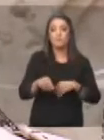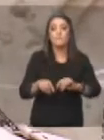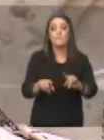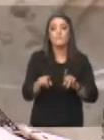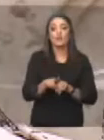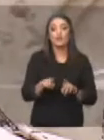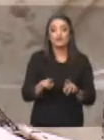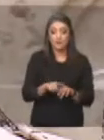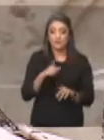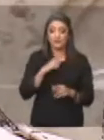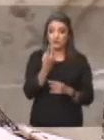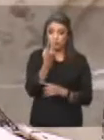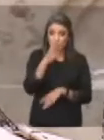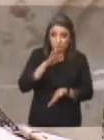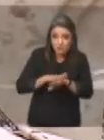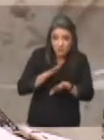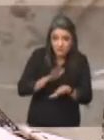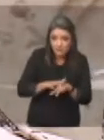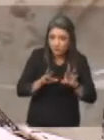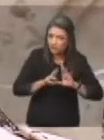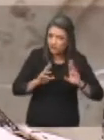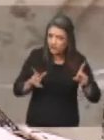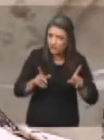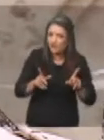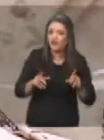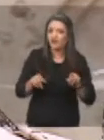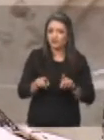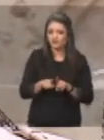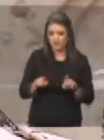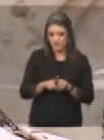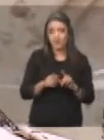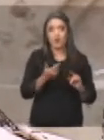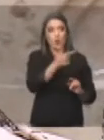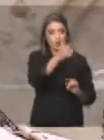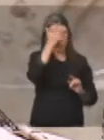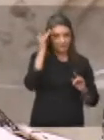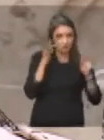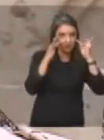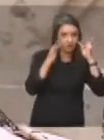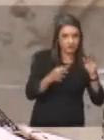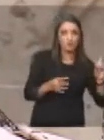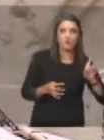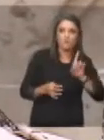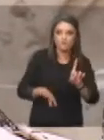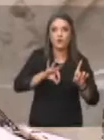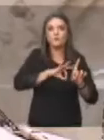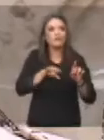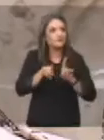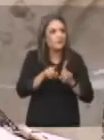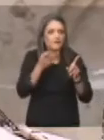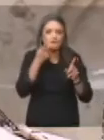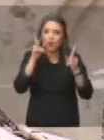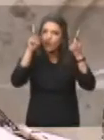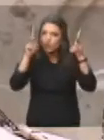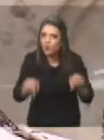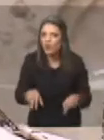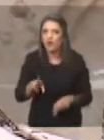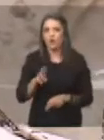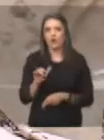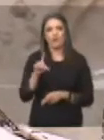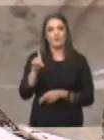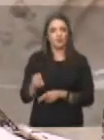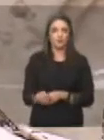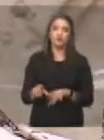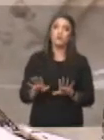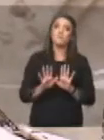ouvido 2 ocasiões distintas em sede policial, narrou os mesmos fatos, de forma idêntica aos relatados por Raimundo.